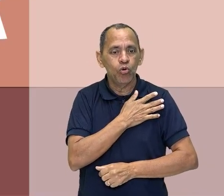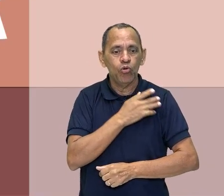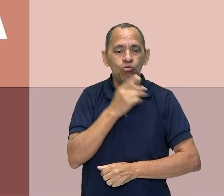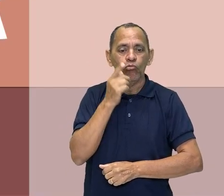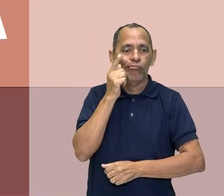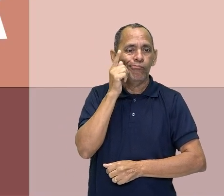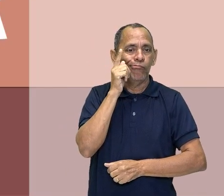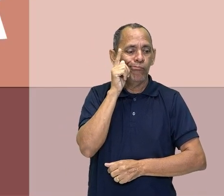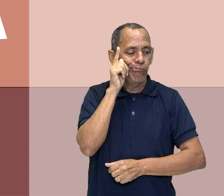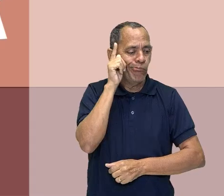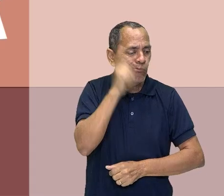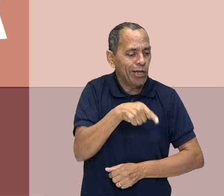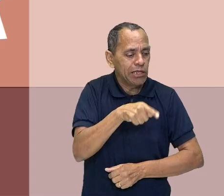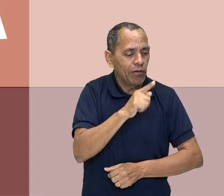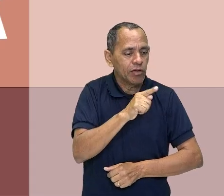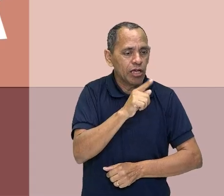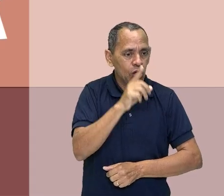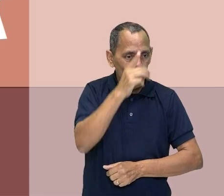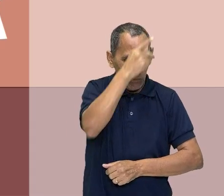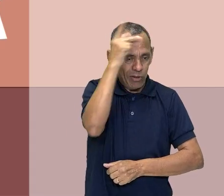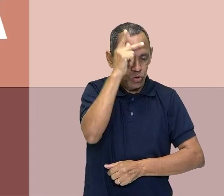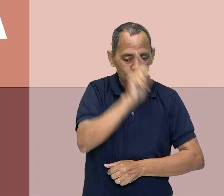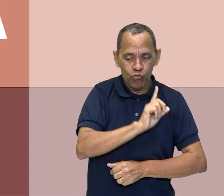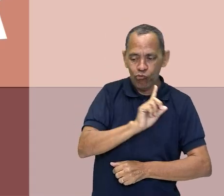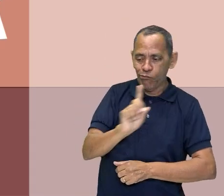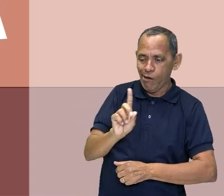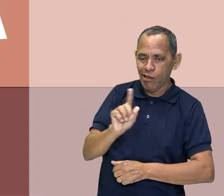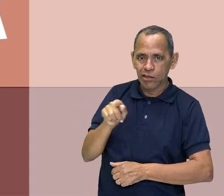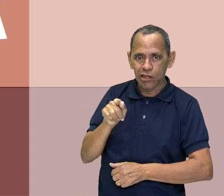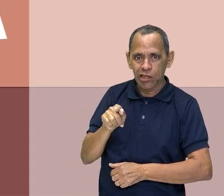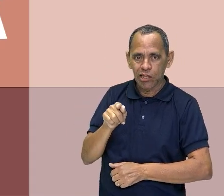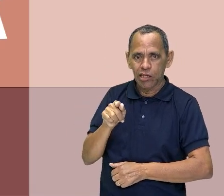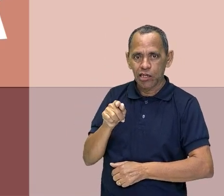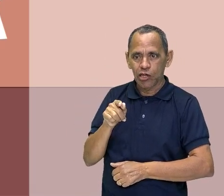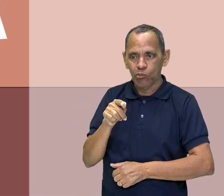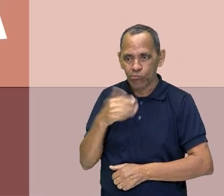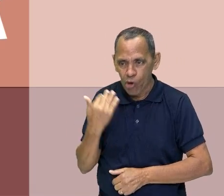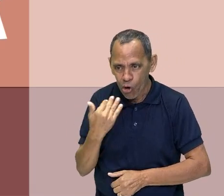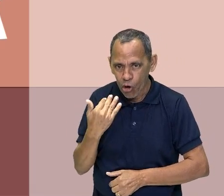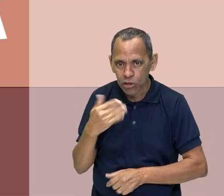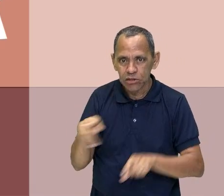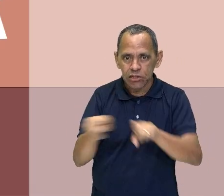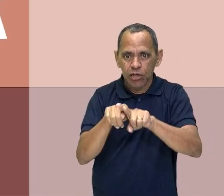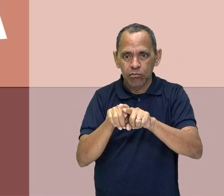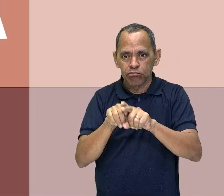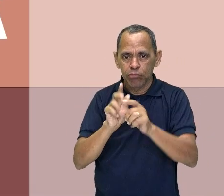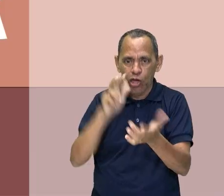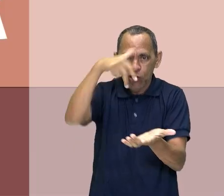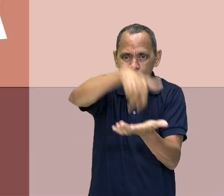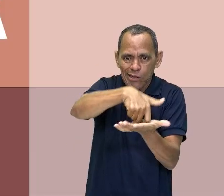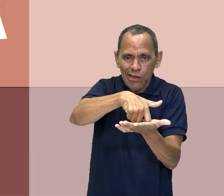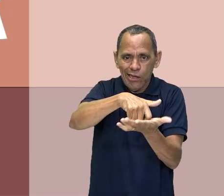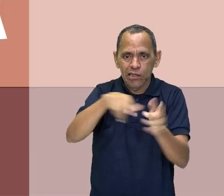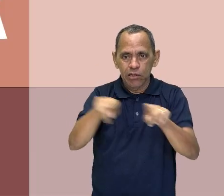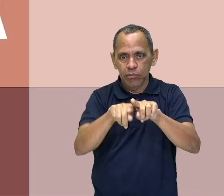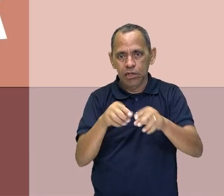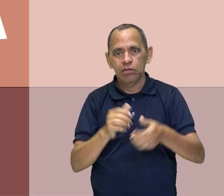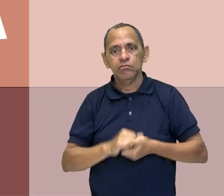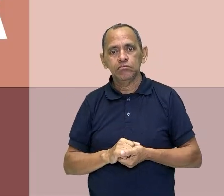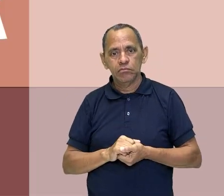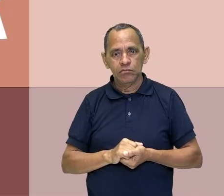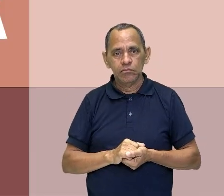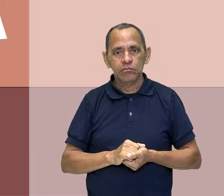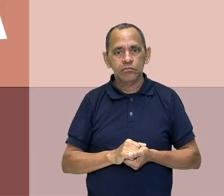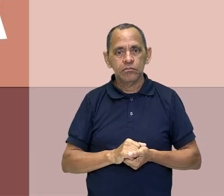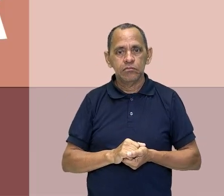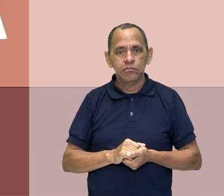ali próximo à cabine eleitoral e se porventura um eleitor, que o voto era aberto, votasse em um candidato diferente da